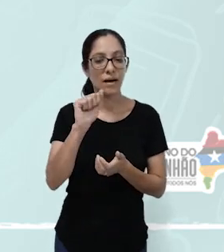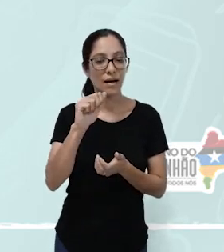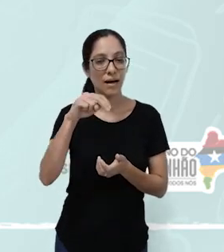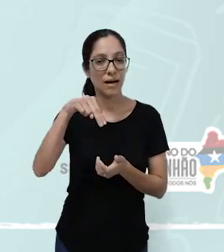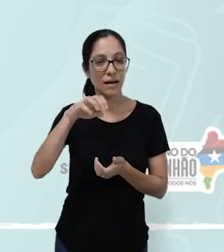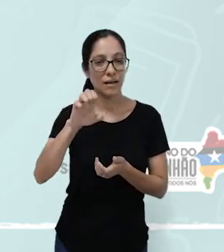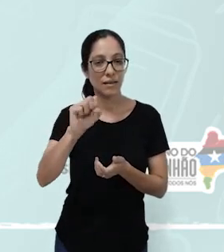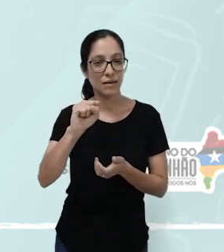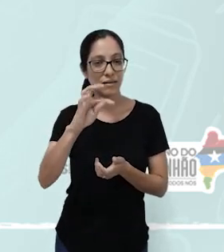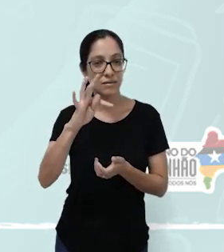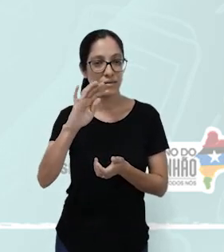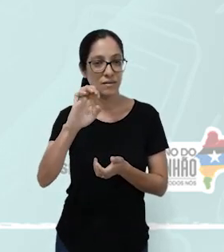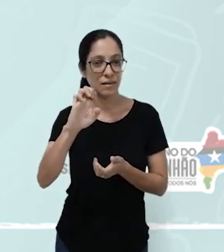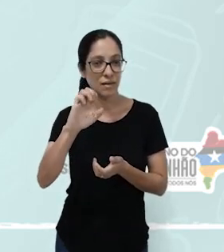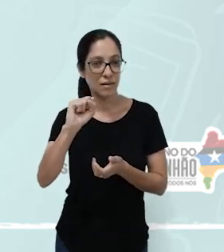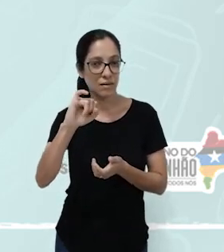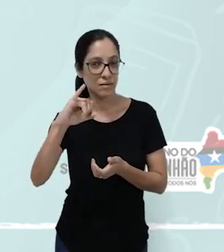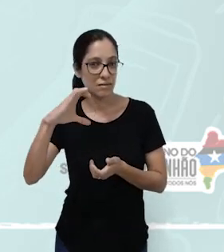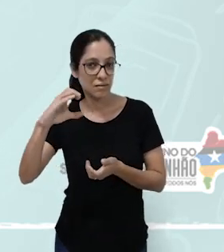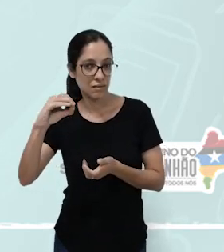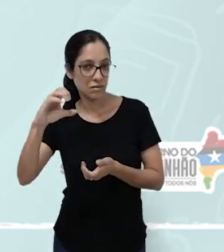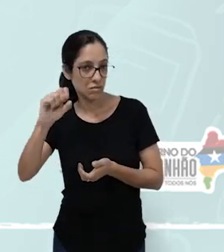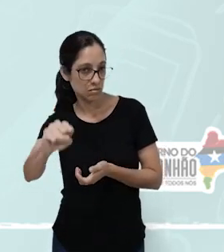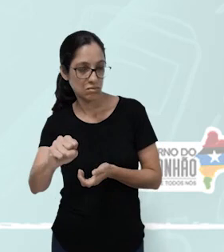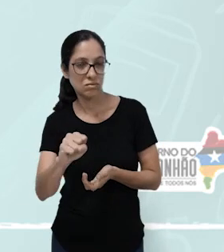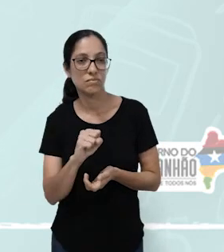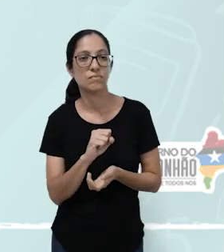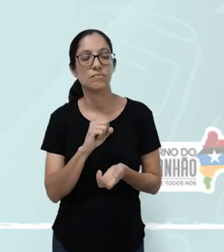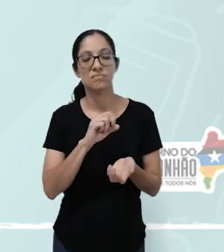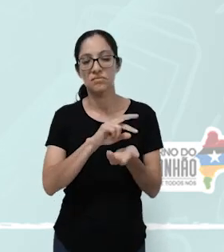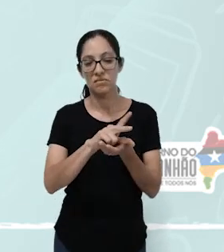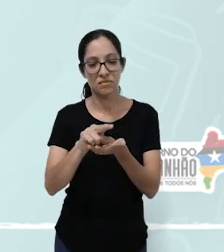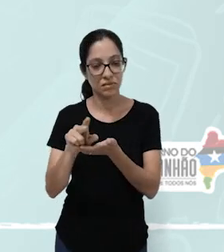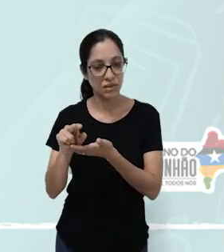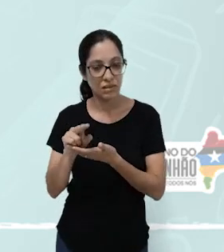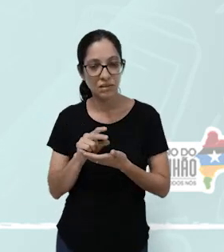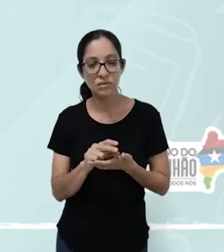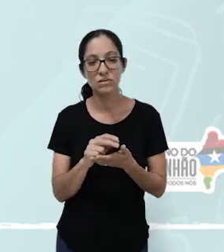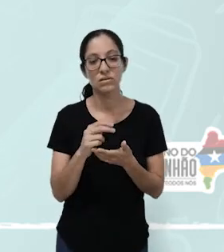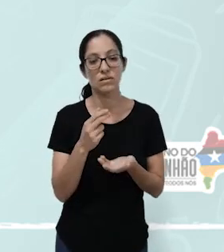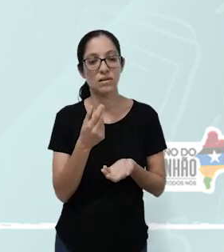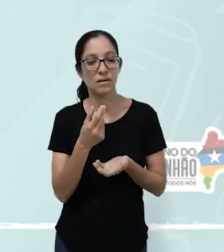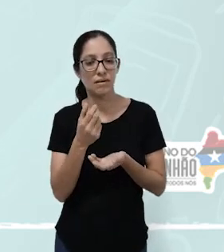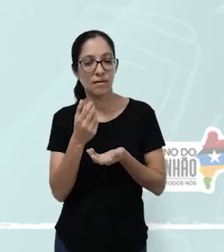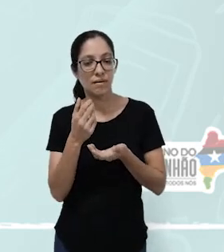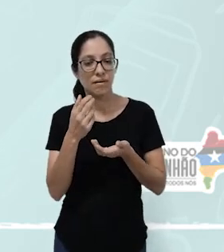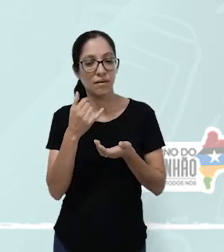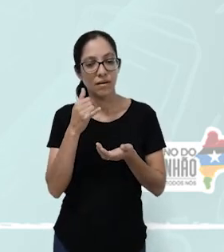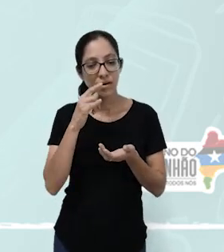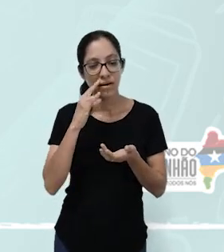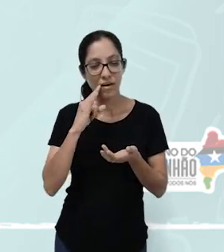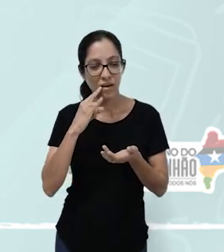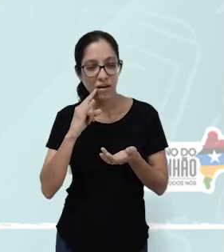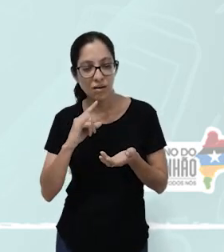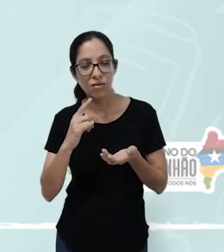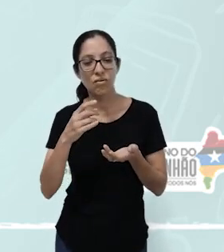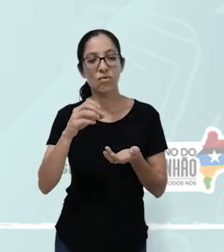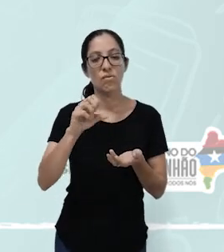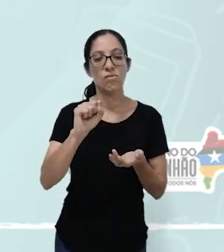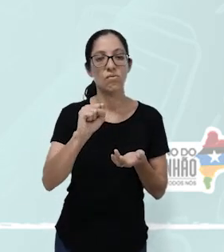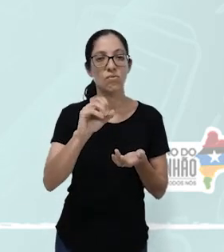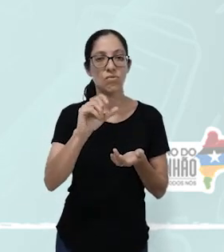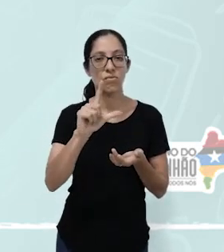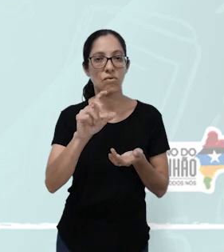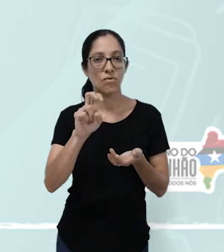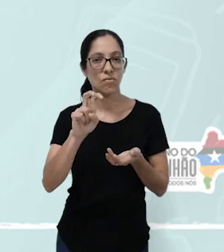antipsicóticos, anticonvulsivantes, analgésicos, álcool, solventes,